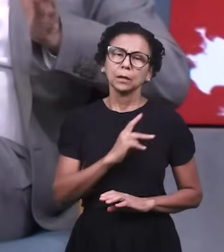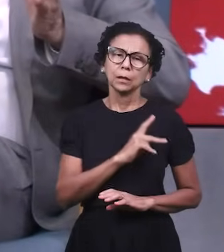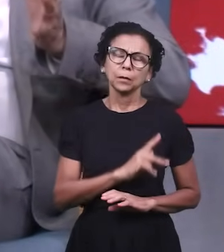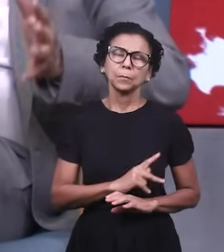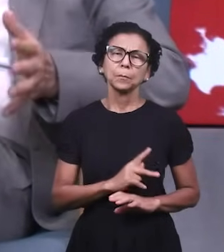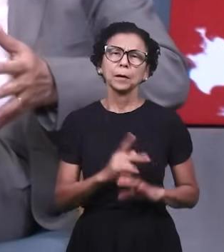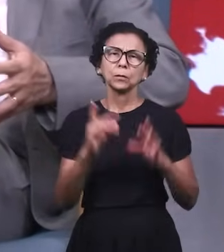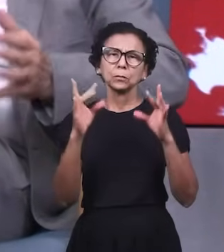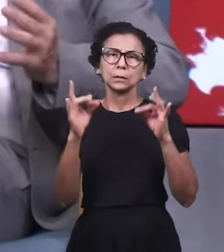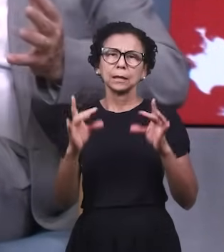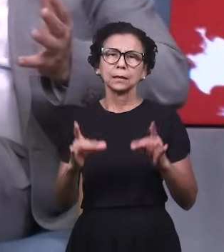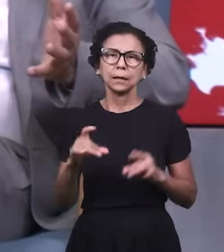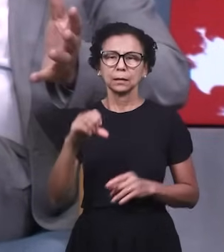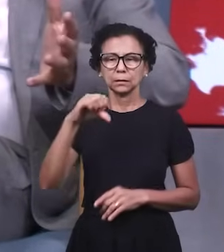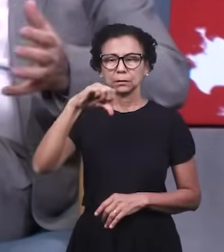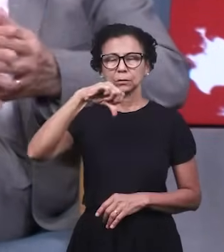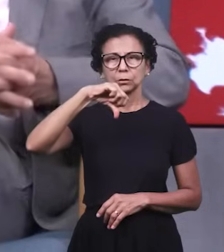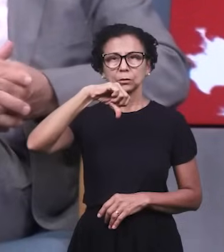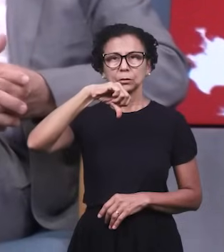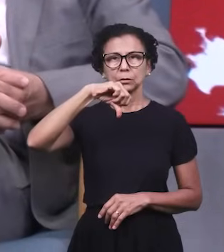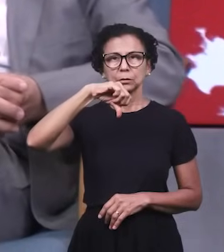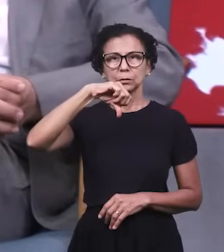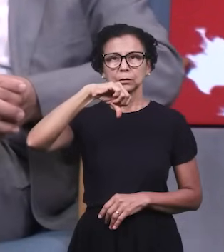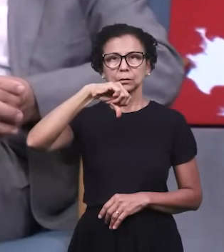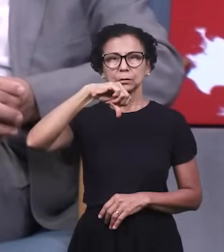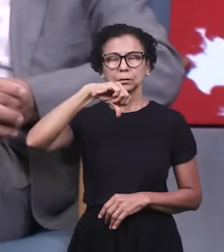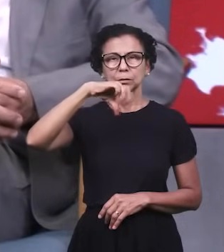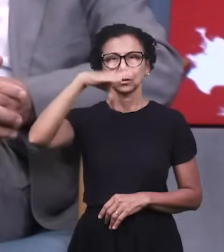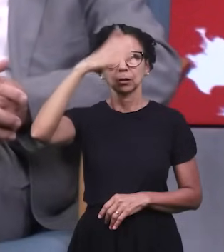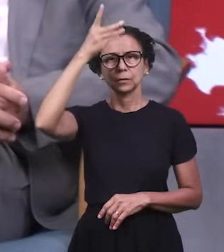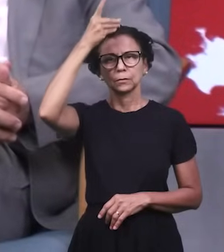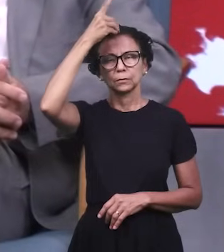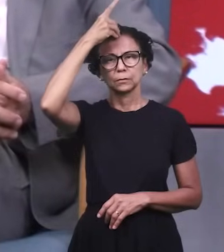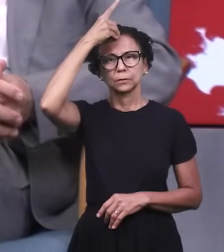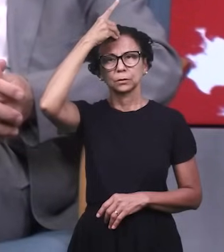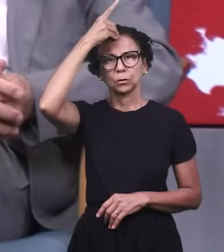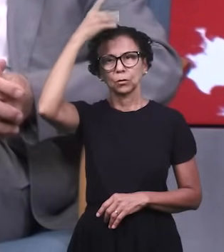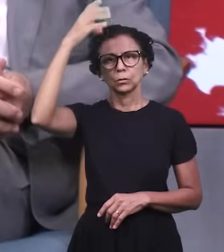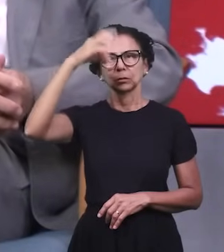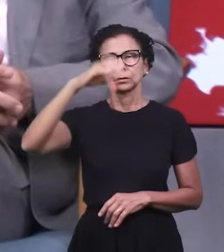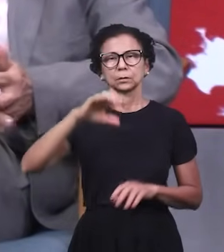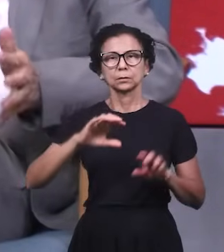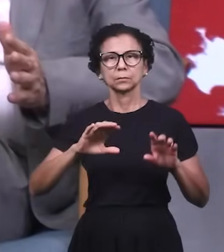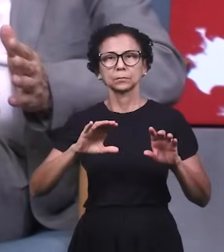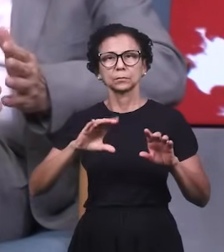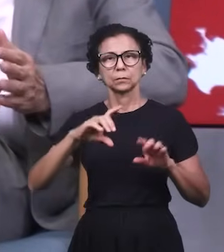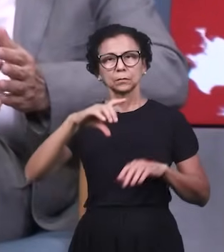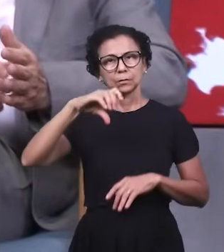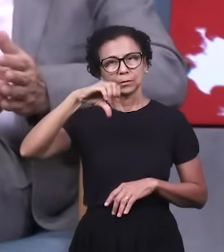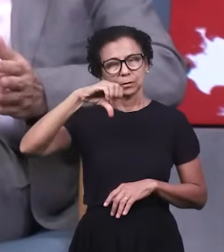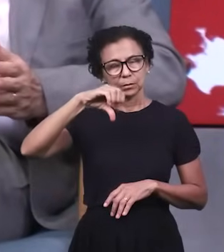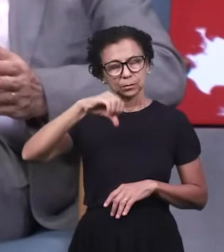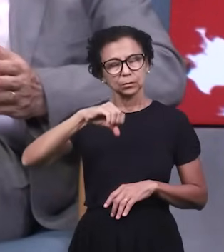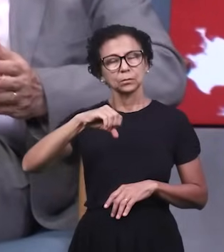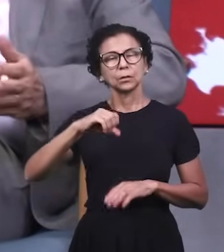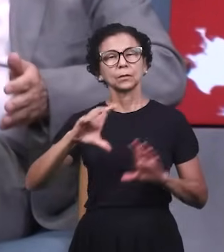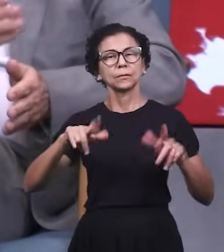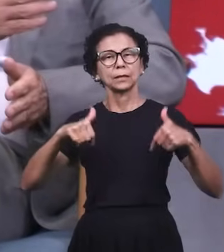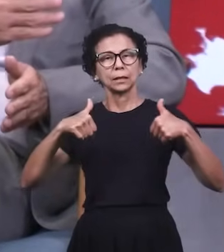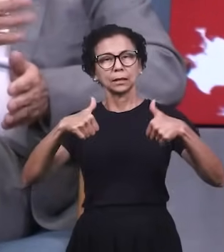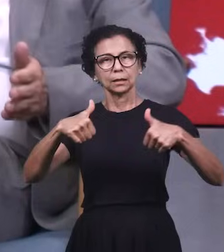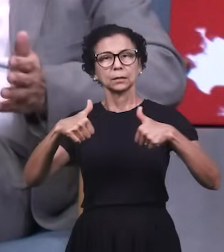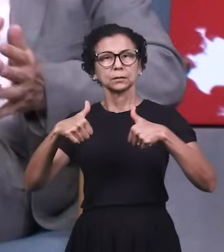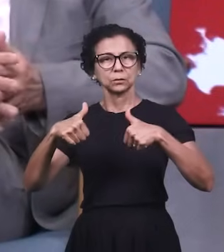como 9 formas especiais do Espírito Santo operar. O que nós falamos